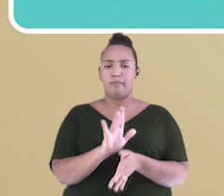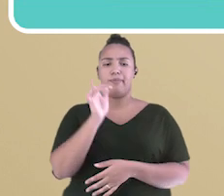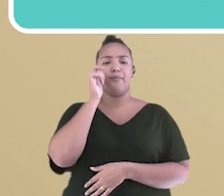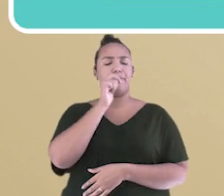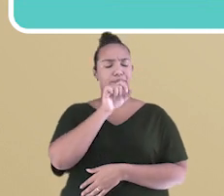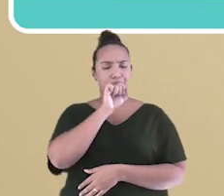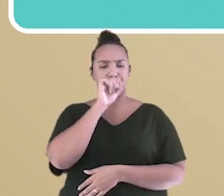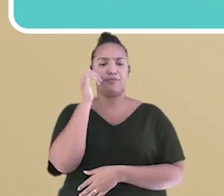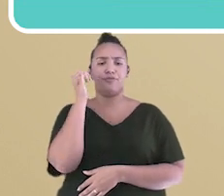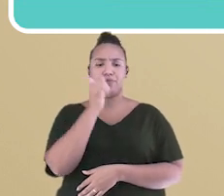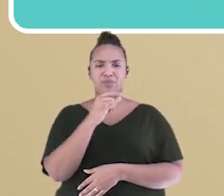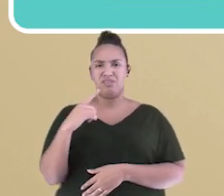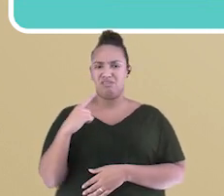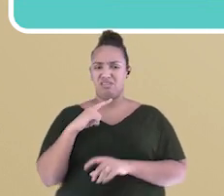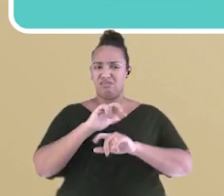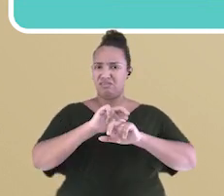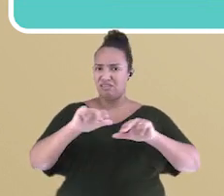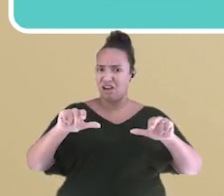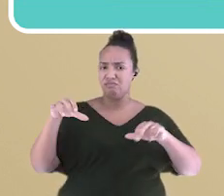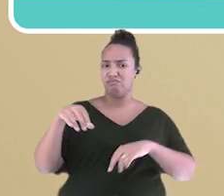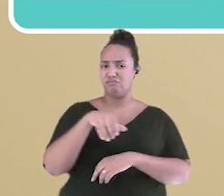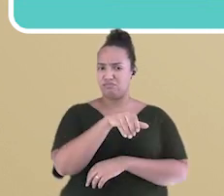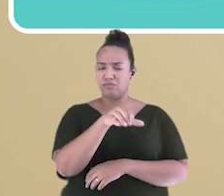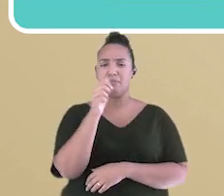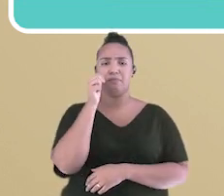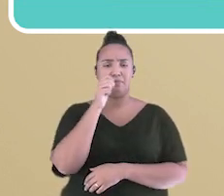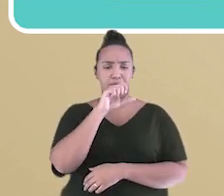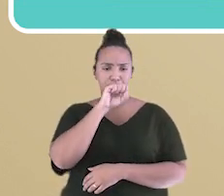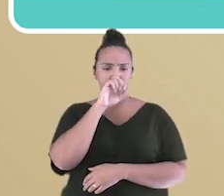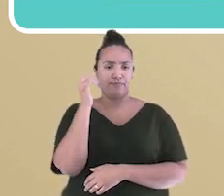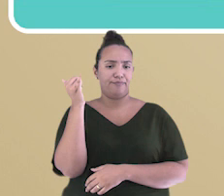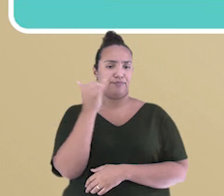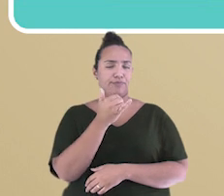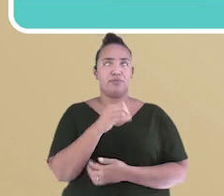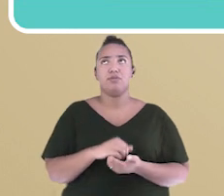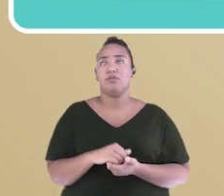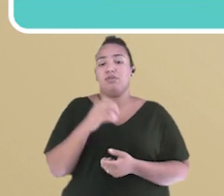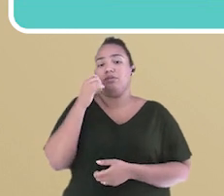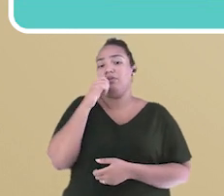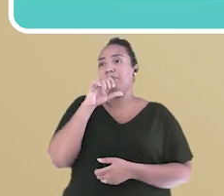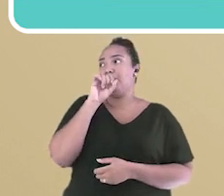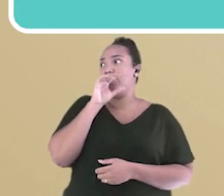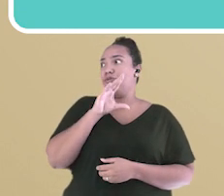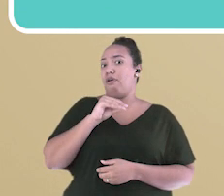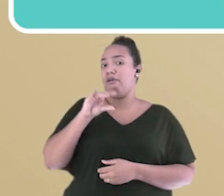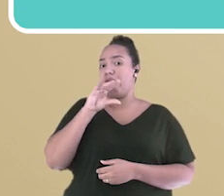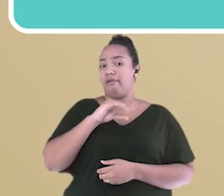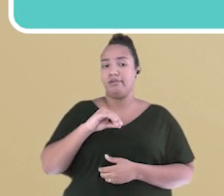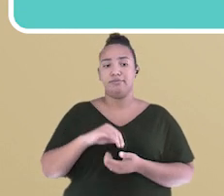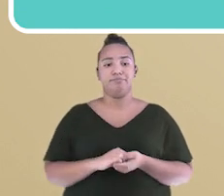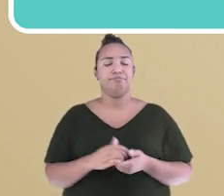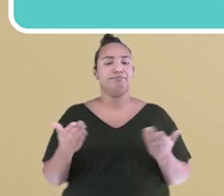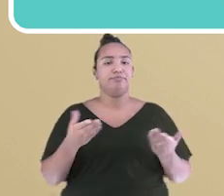mãe falou. Tem carrinho demais no seu quarto, ela disse. Mãe exagera?